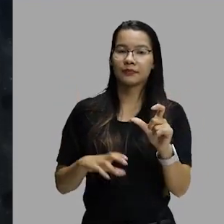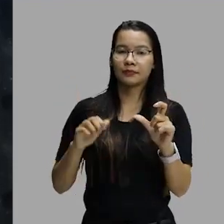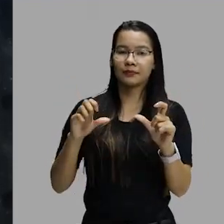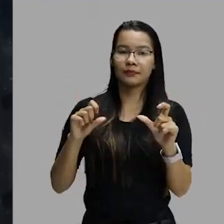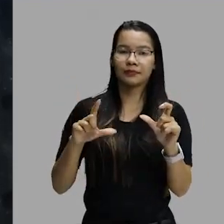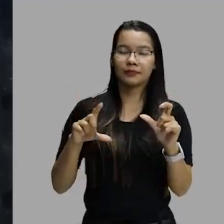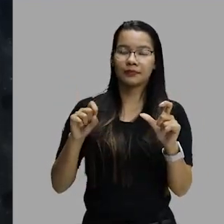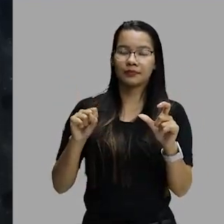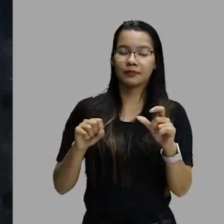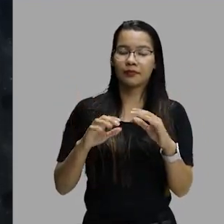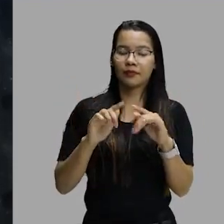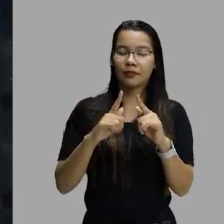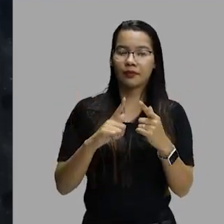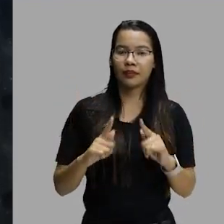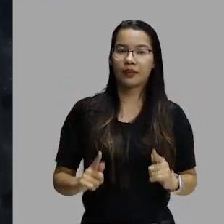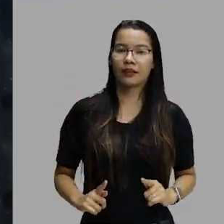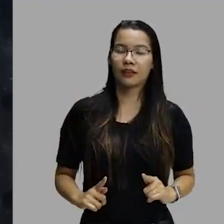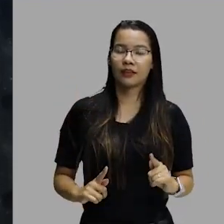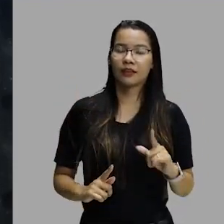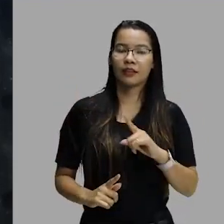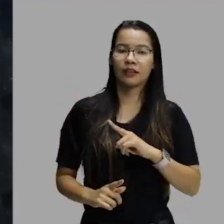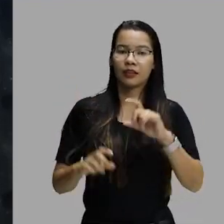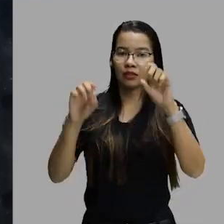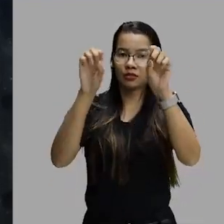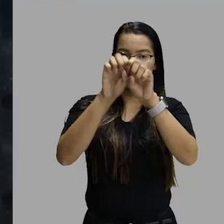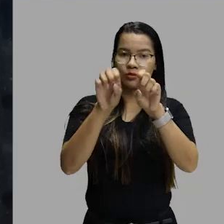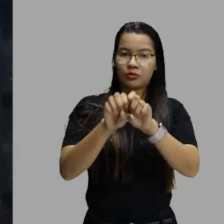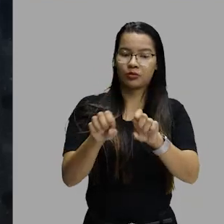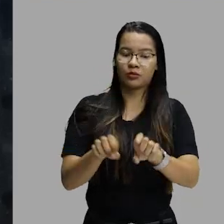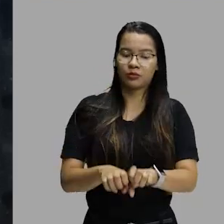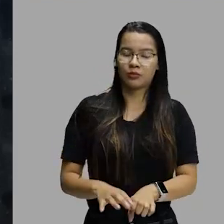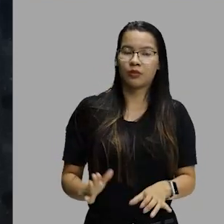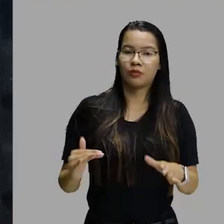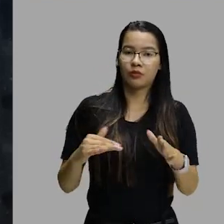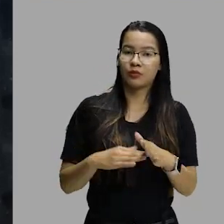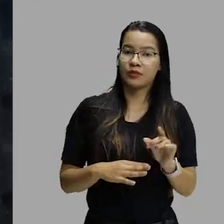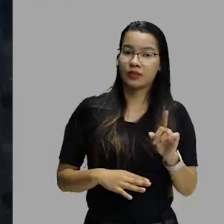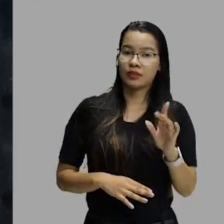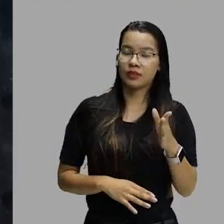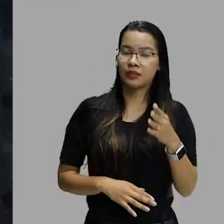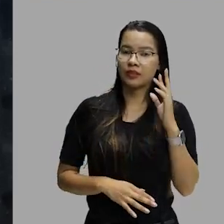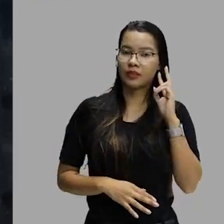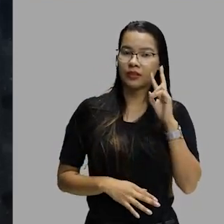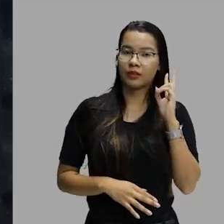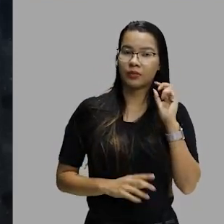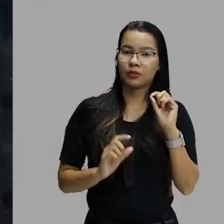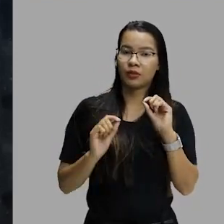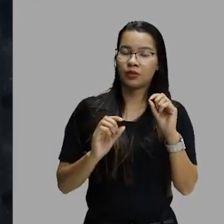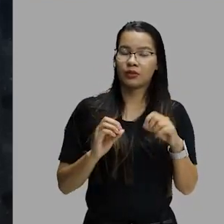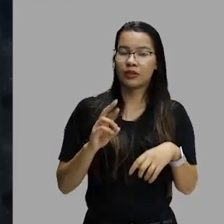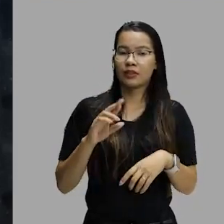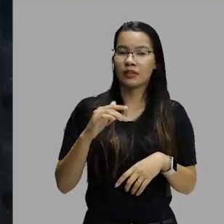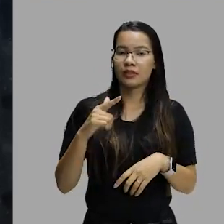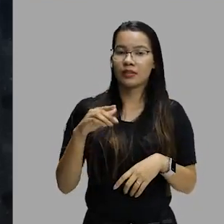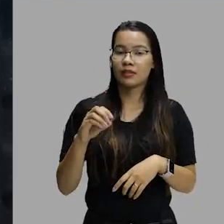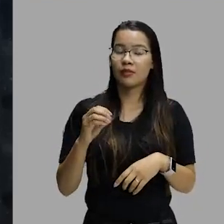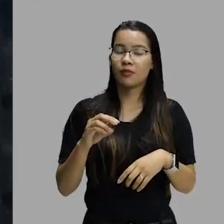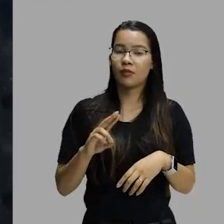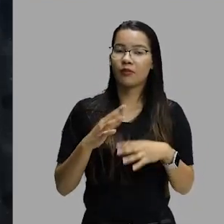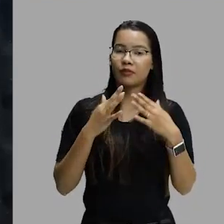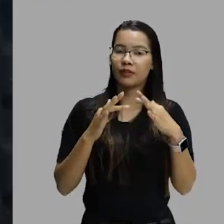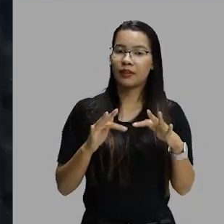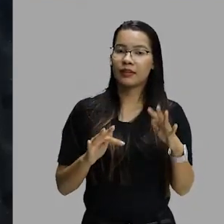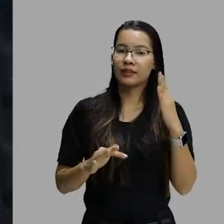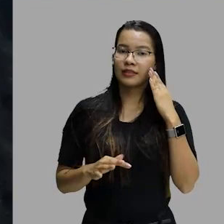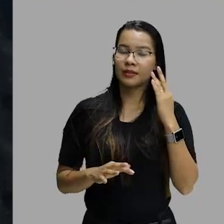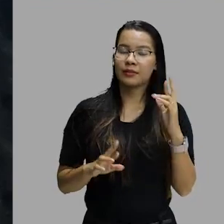de uma oração, dentro de uma estrutura oracional. Na verdade, você lembra o que é oração? Você sabe o que é uma frase? Sabe diferenciar tudo